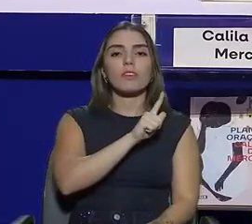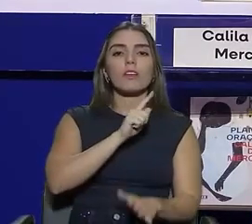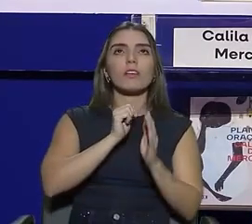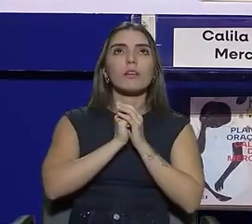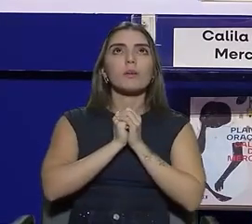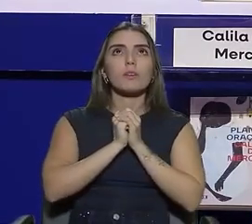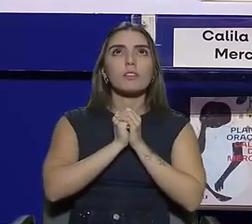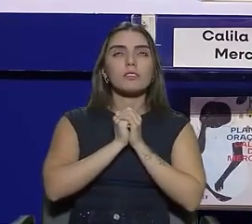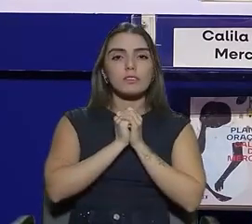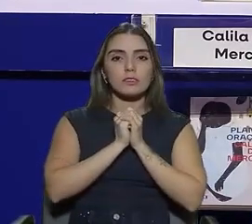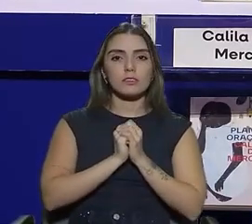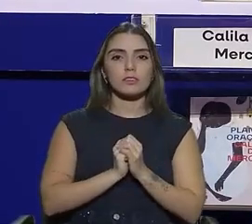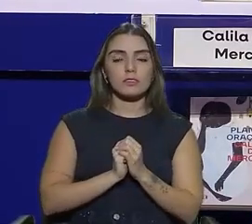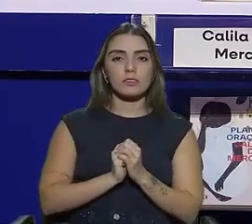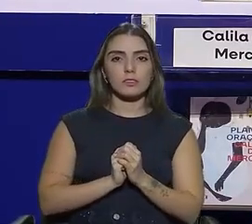prece.